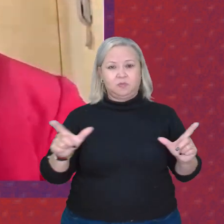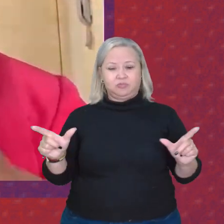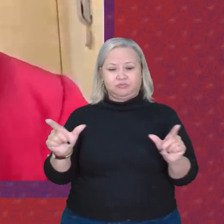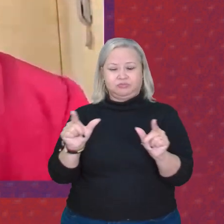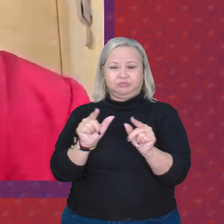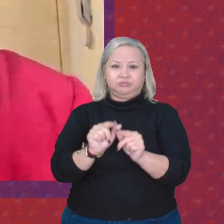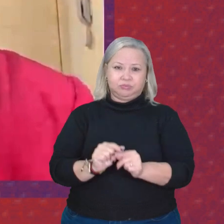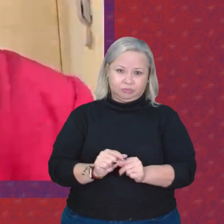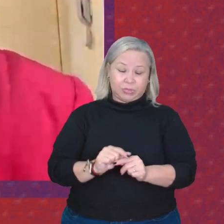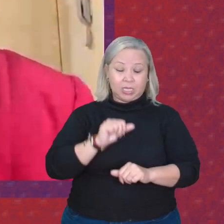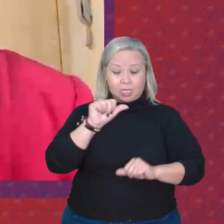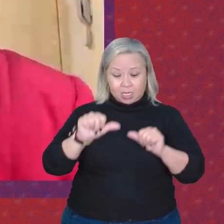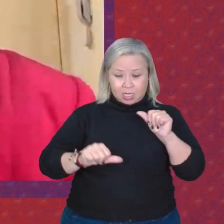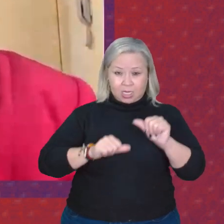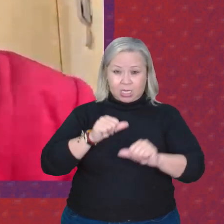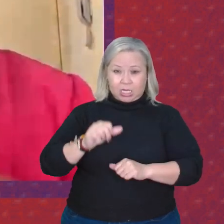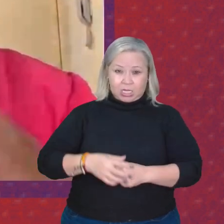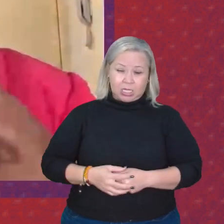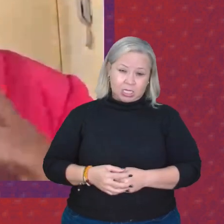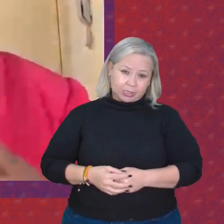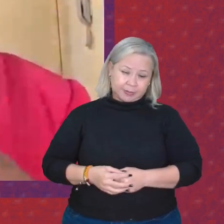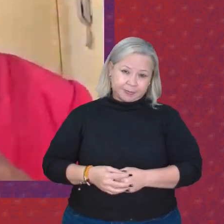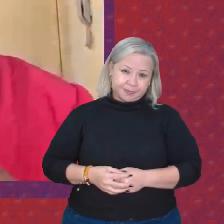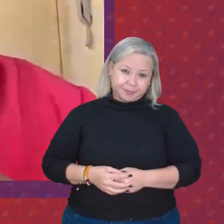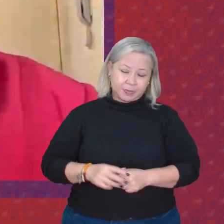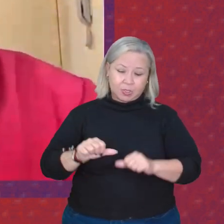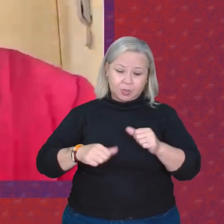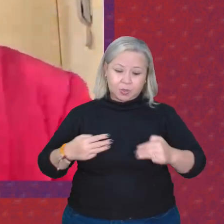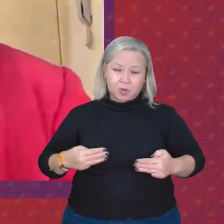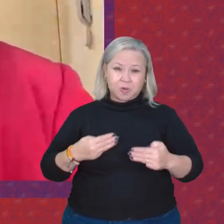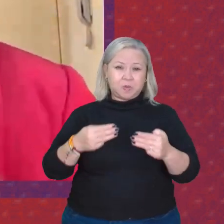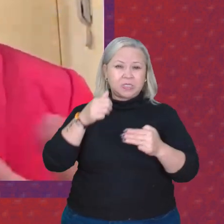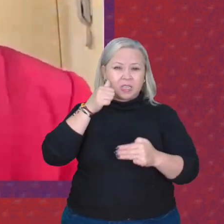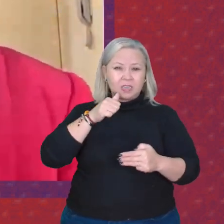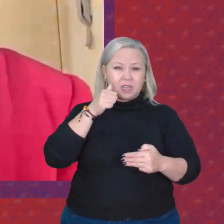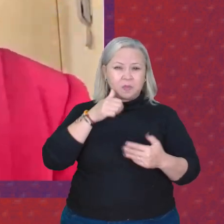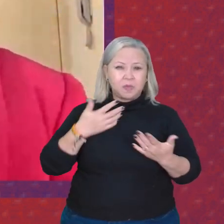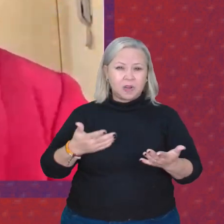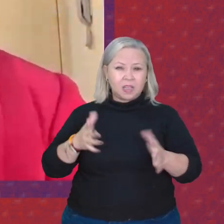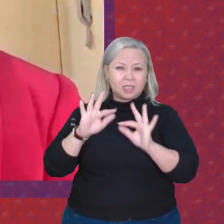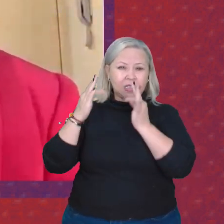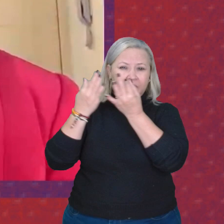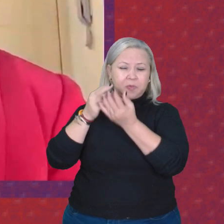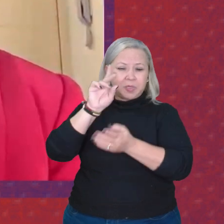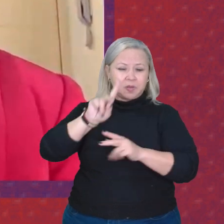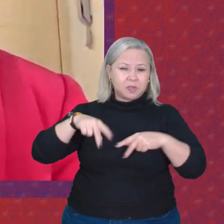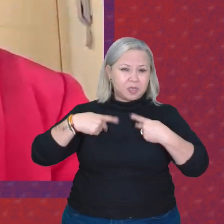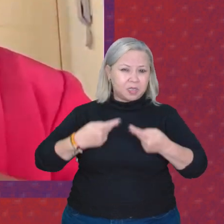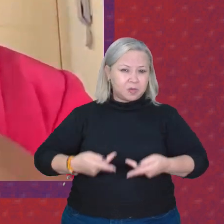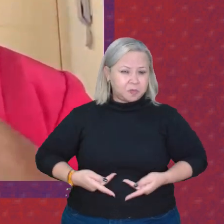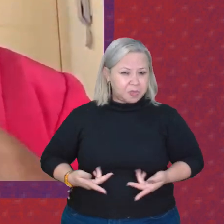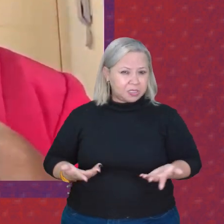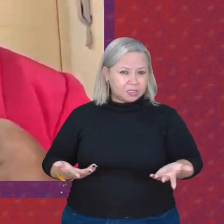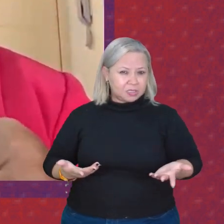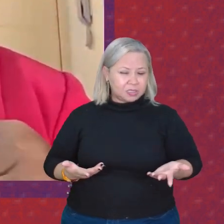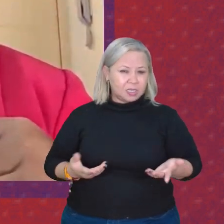né, a transformação no Ministério da Mulher, da Família e dos Direitos Humanos, né, foi